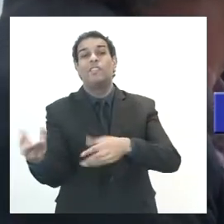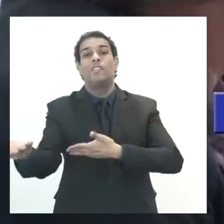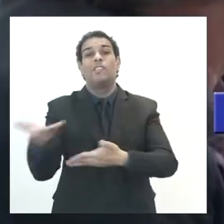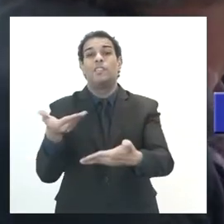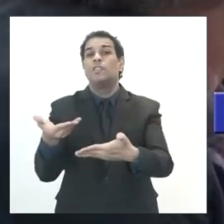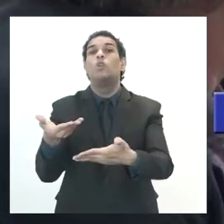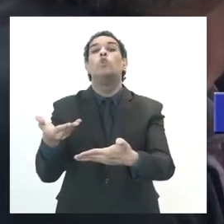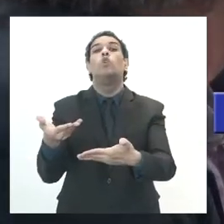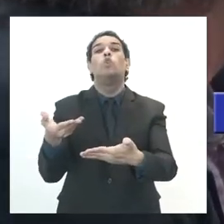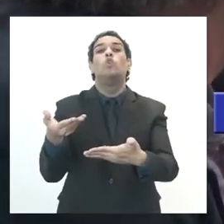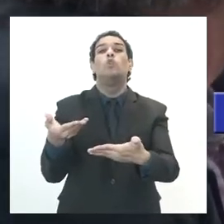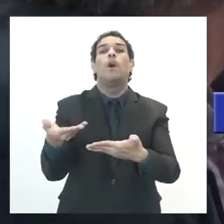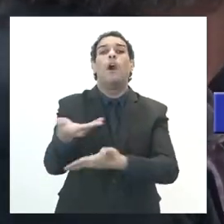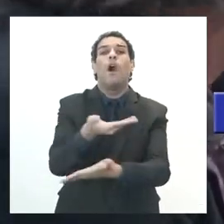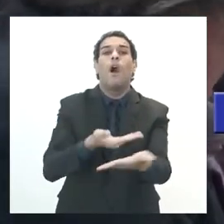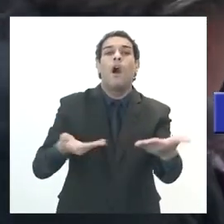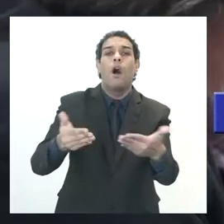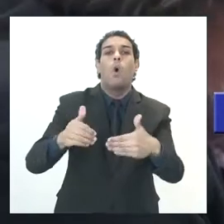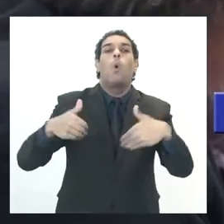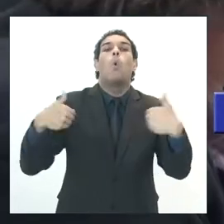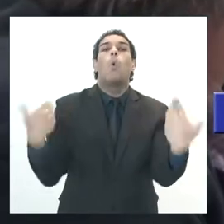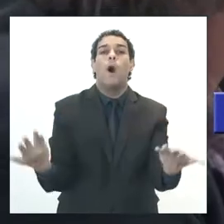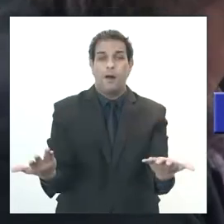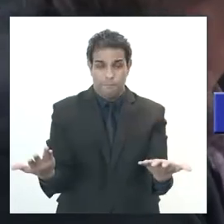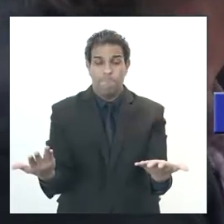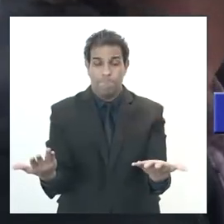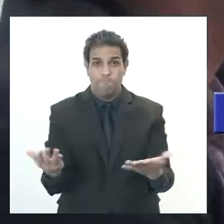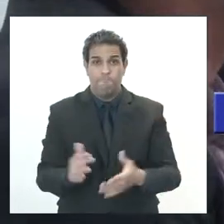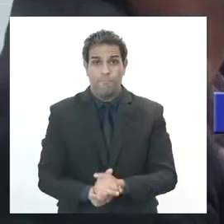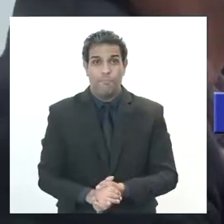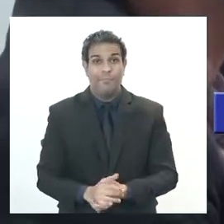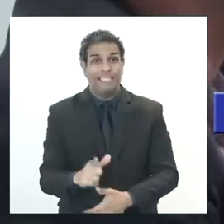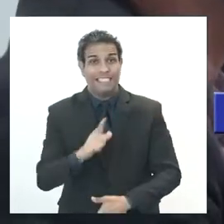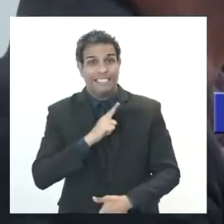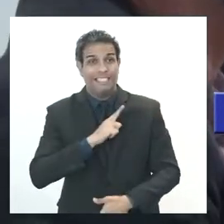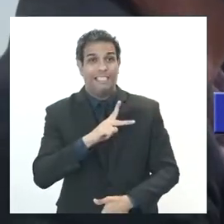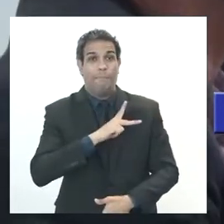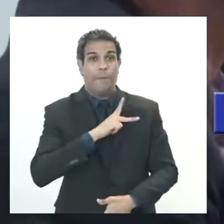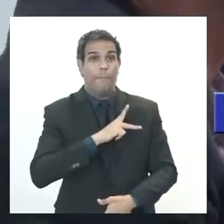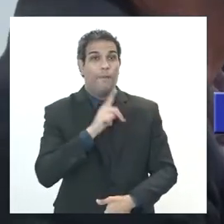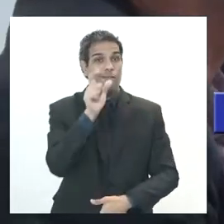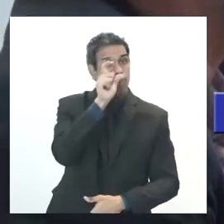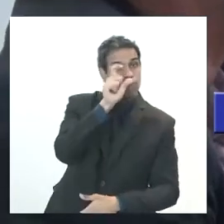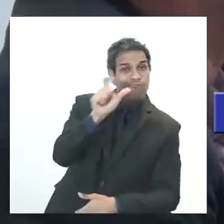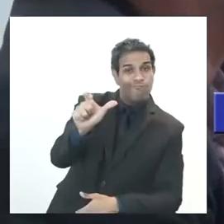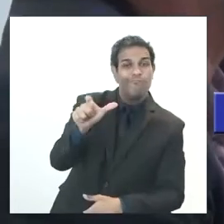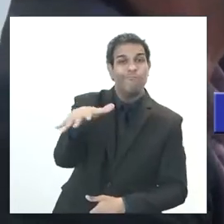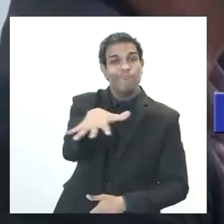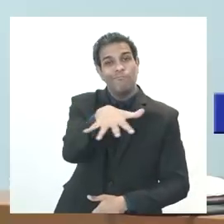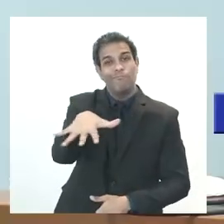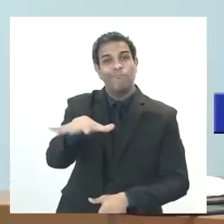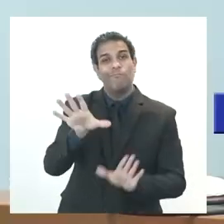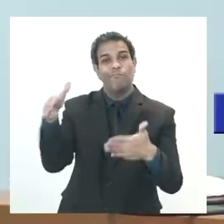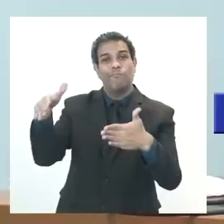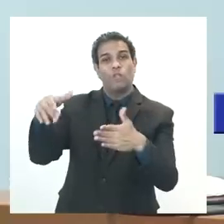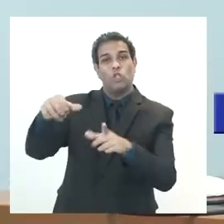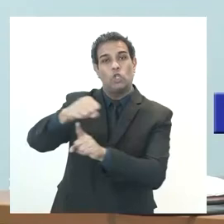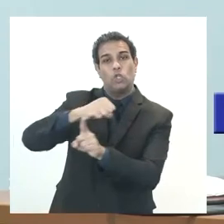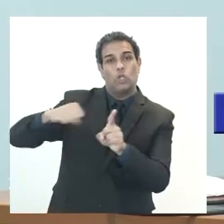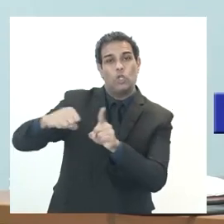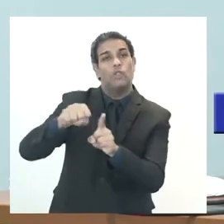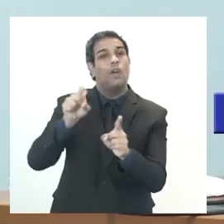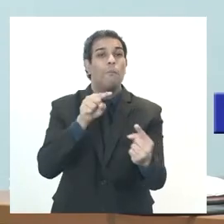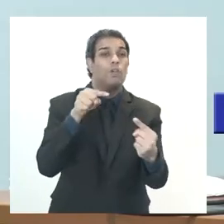faz de forma subsidiária Quando o MC João privada não tiver interesse naquele determinado serviço